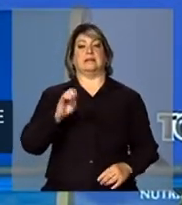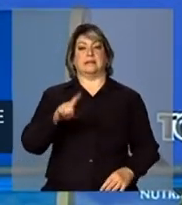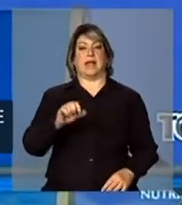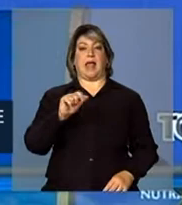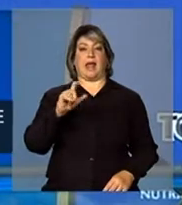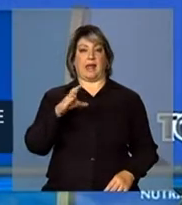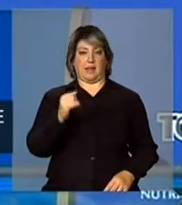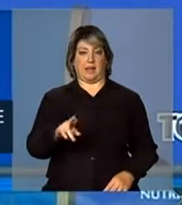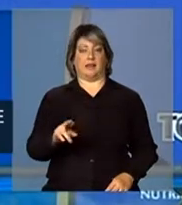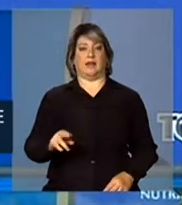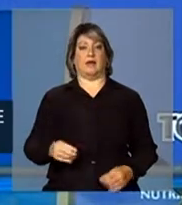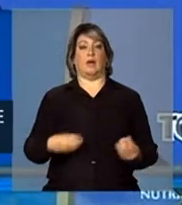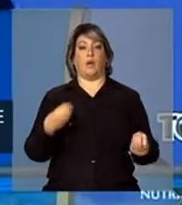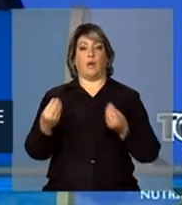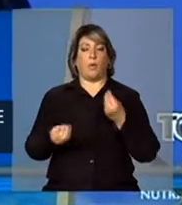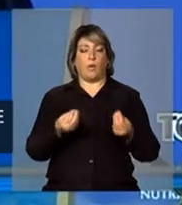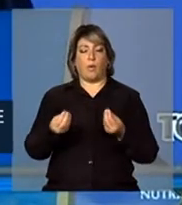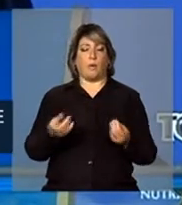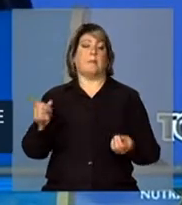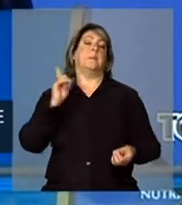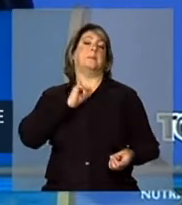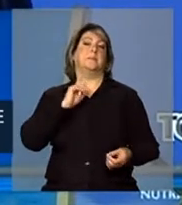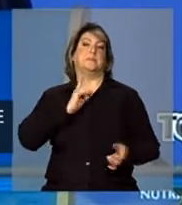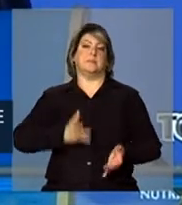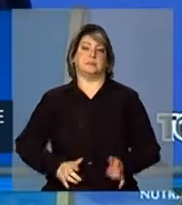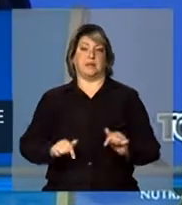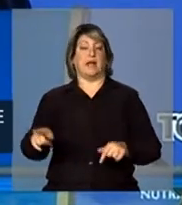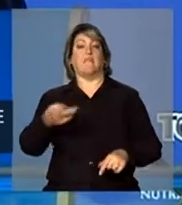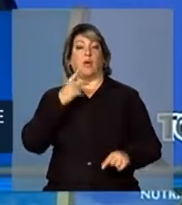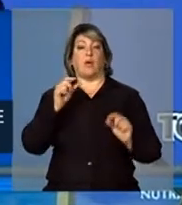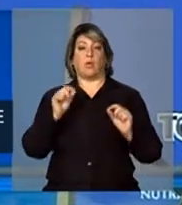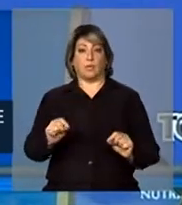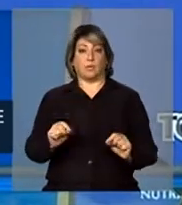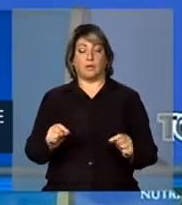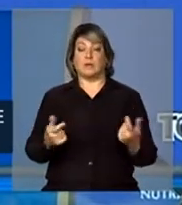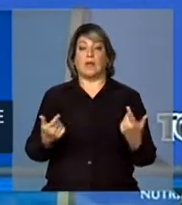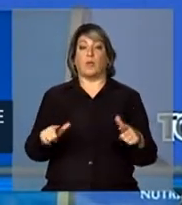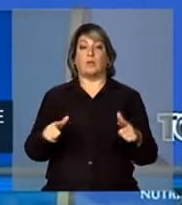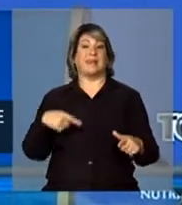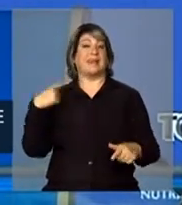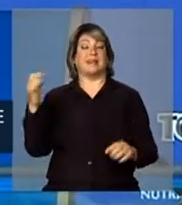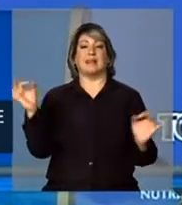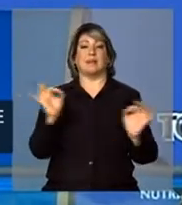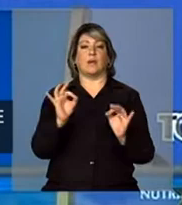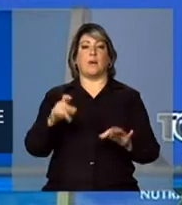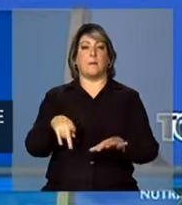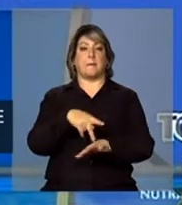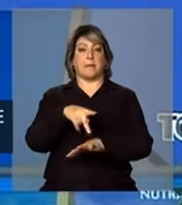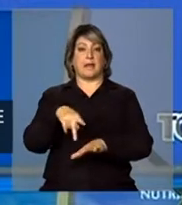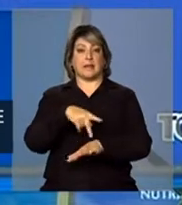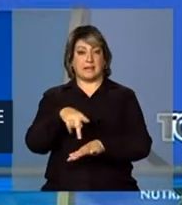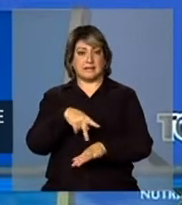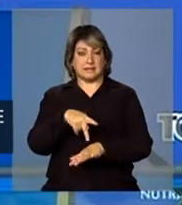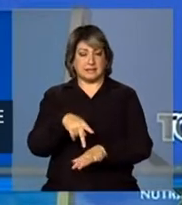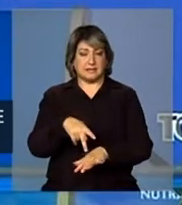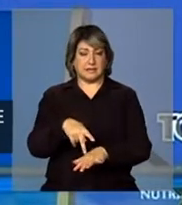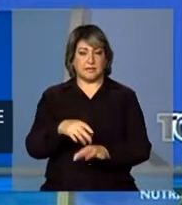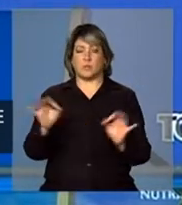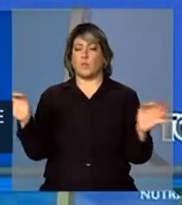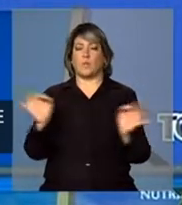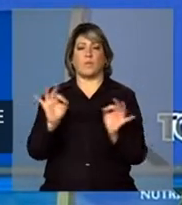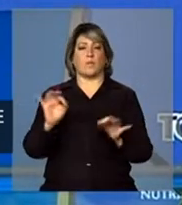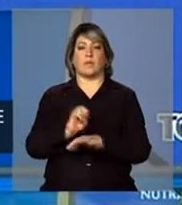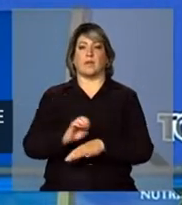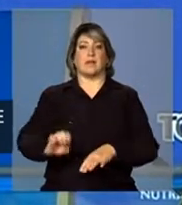muito mineira e brasileira, diz o seguinte: não há nenhum país, não há nenhum